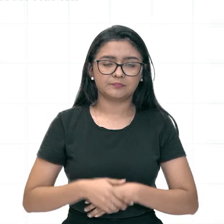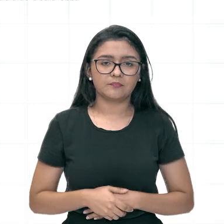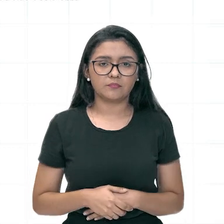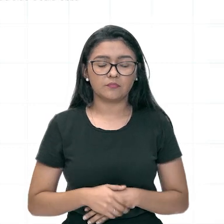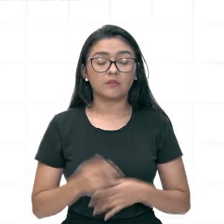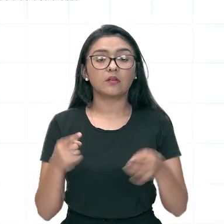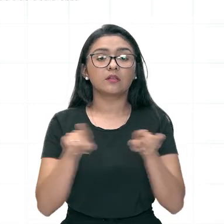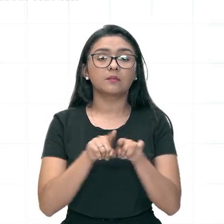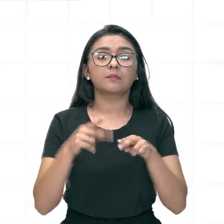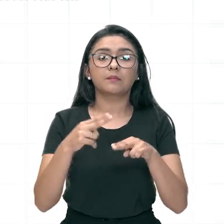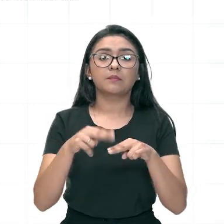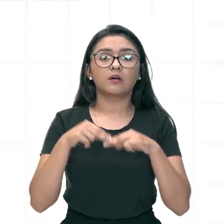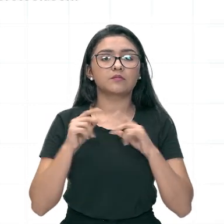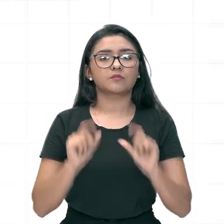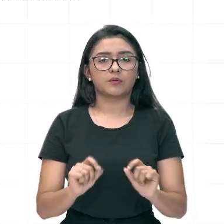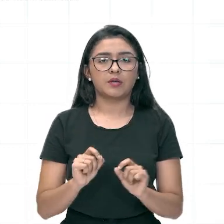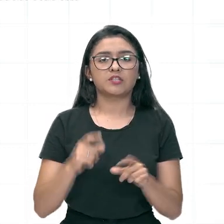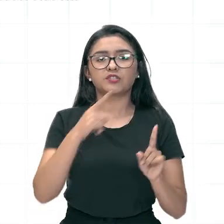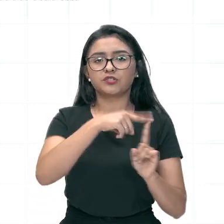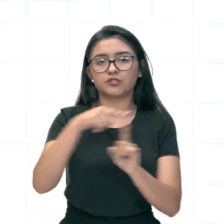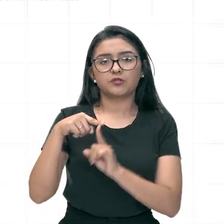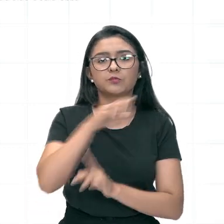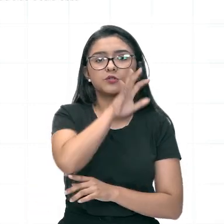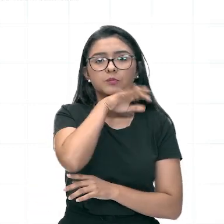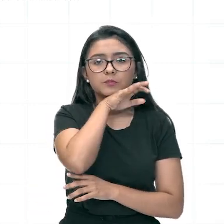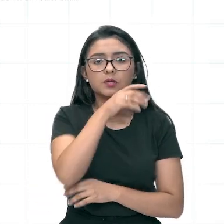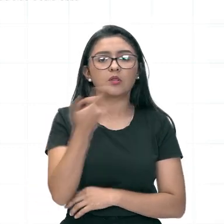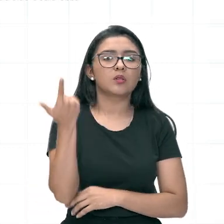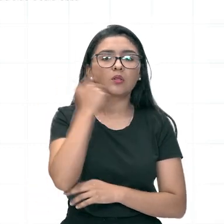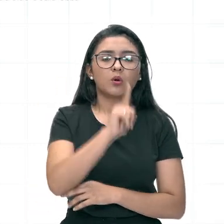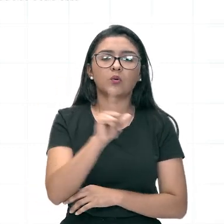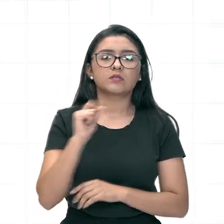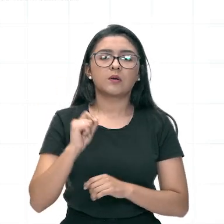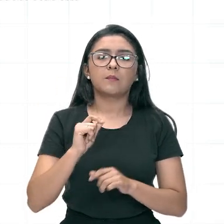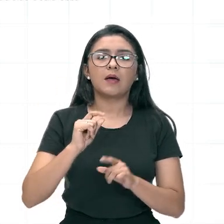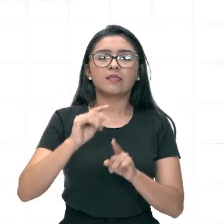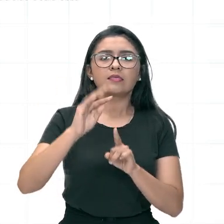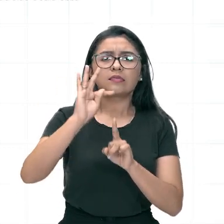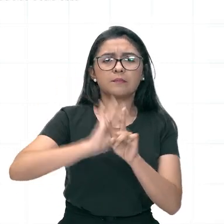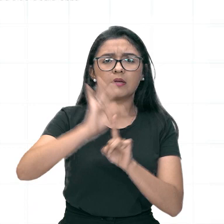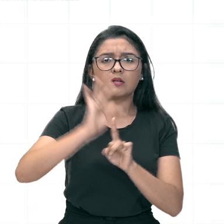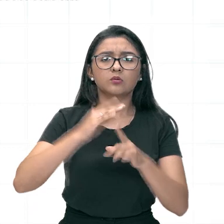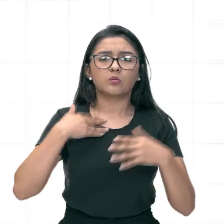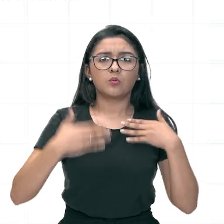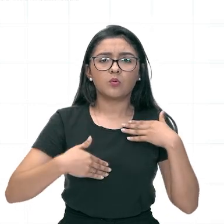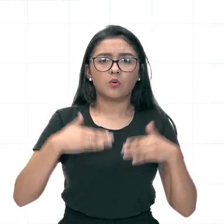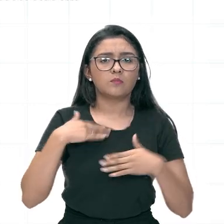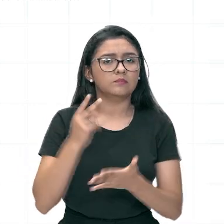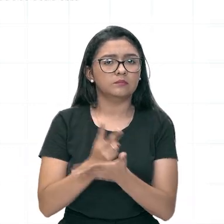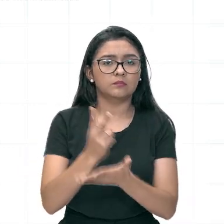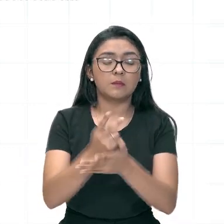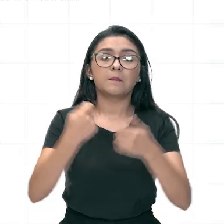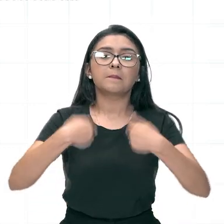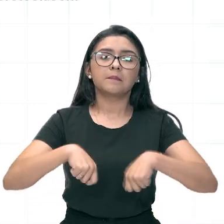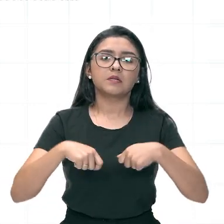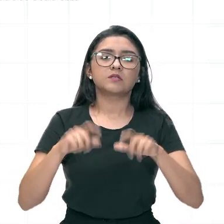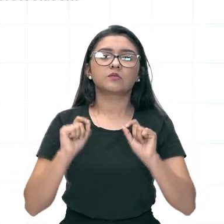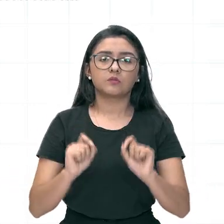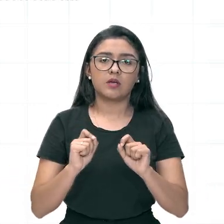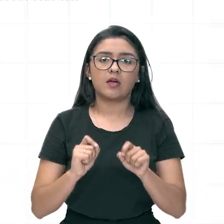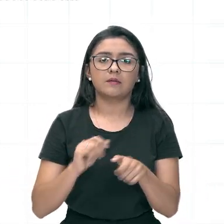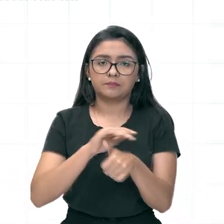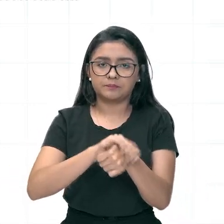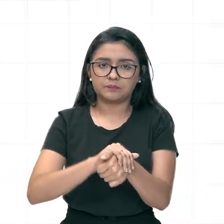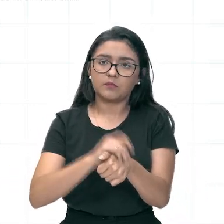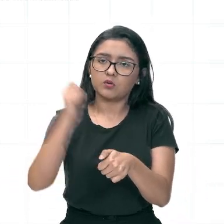sol. Justamente porque esses animais, eles não conseguem manter uma temperatura corporal constante. Então, eles vão precisar